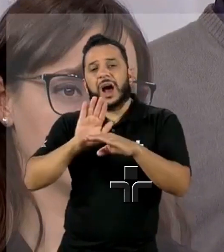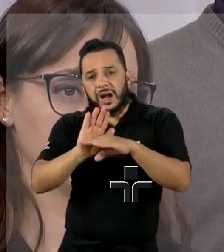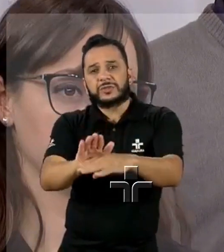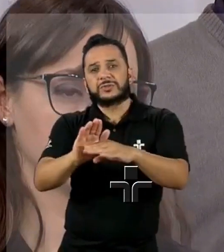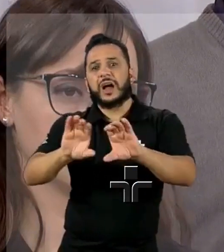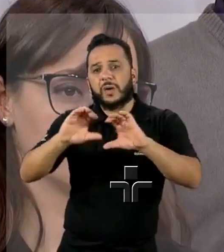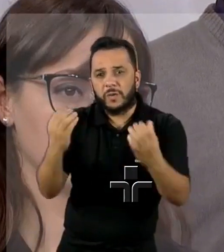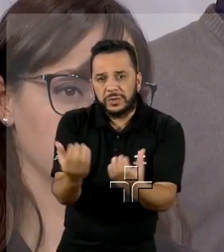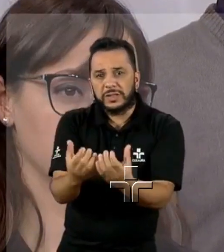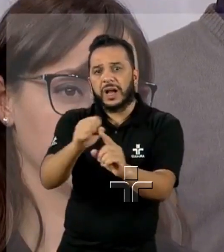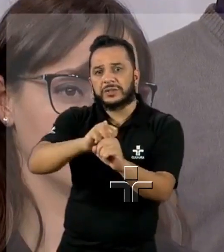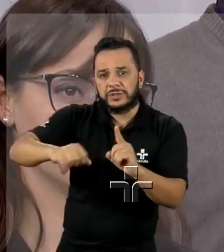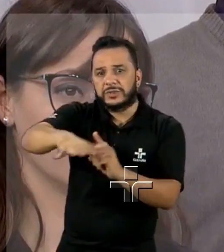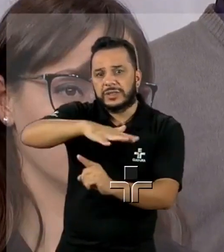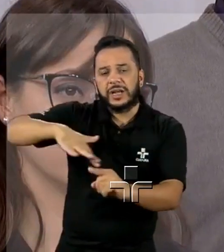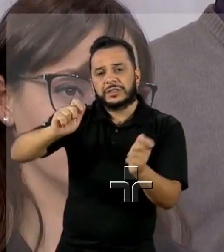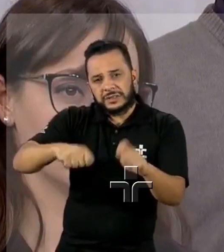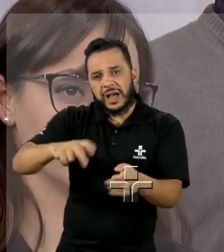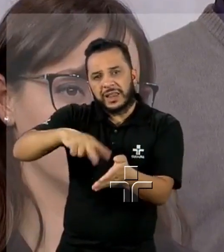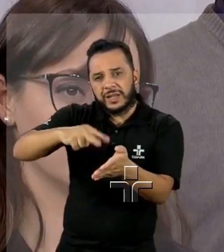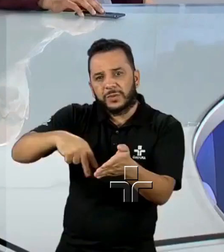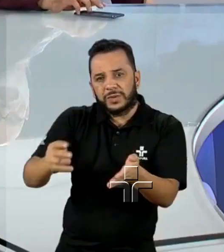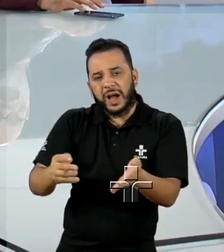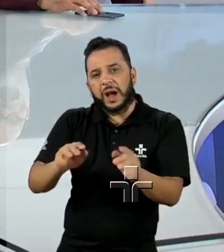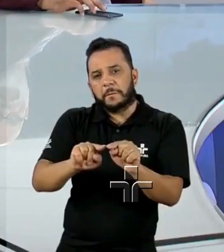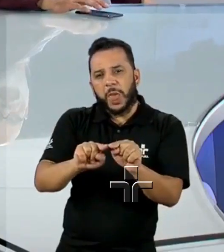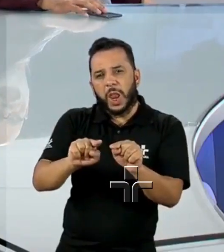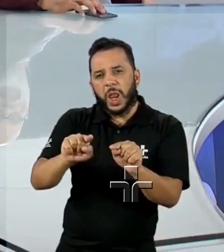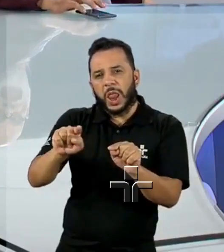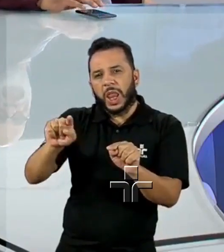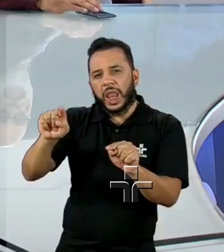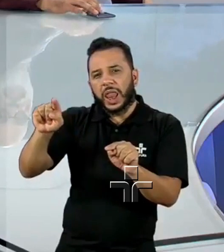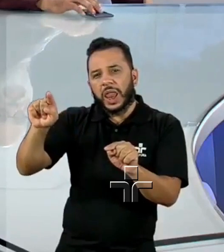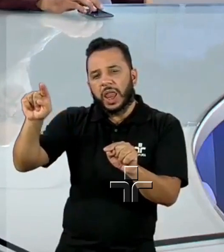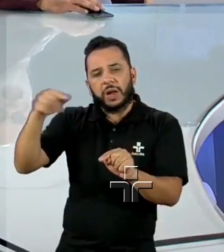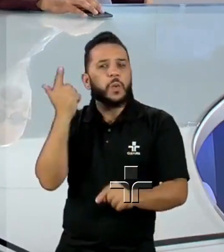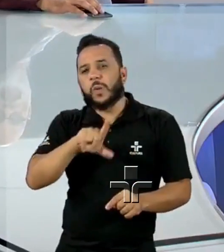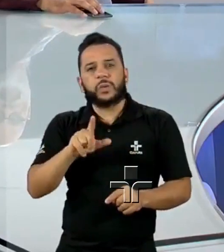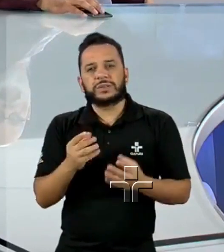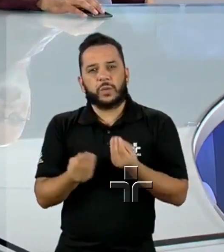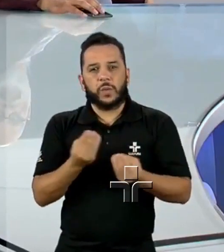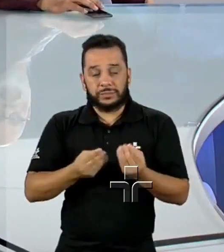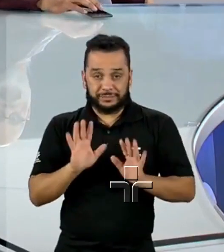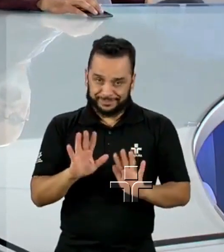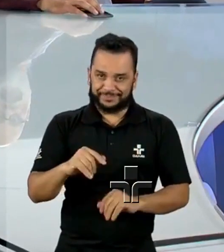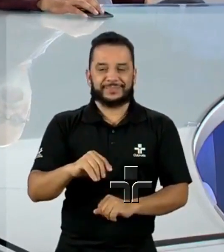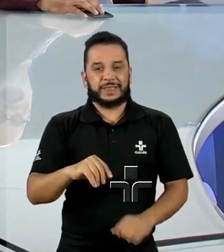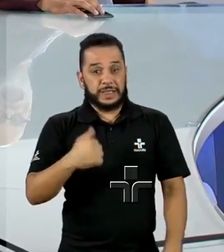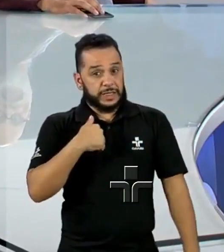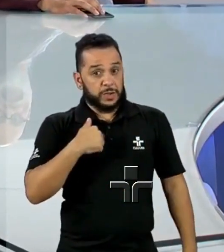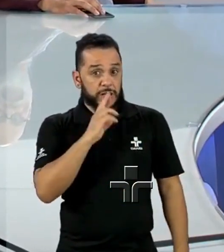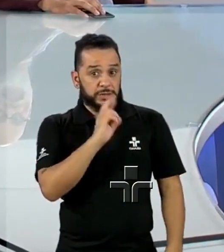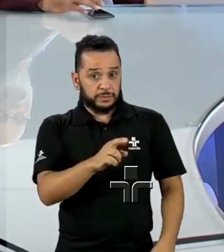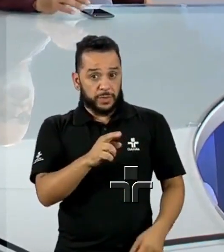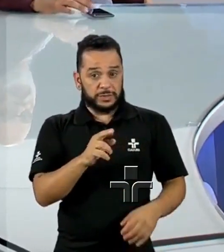geral para aumentar esse índice? Bom, eu vou dividir a resposta em